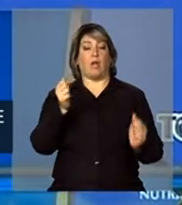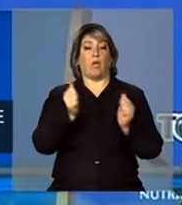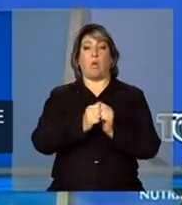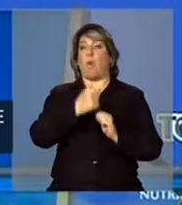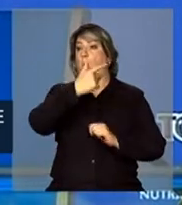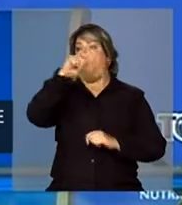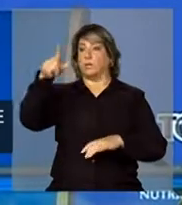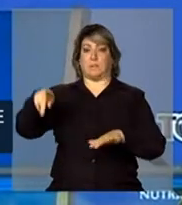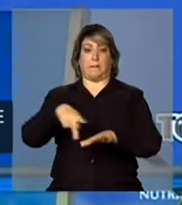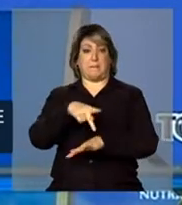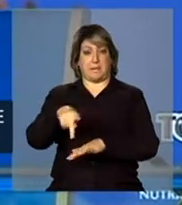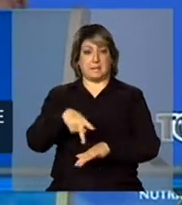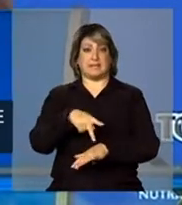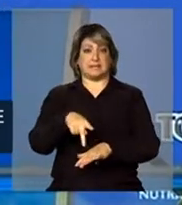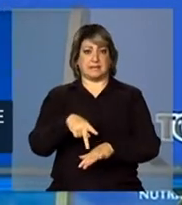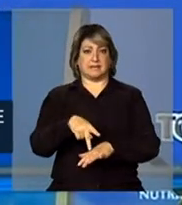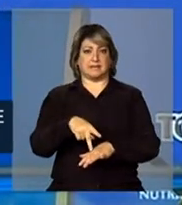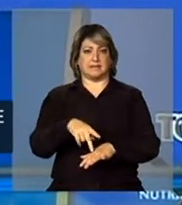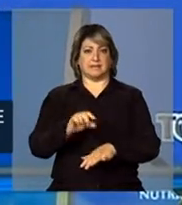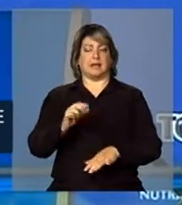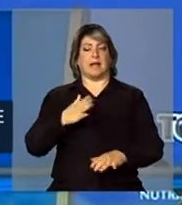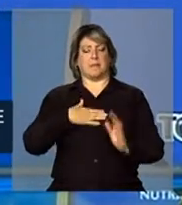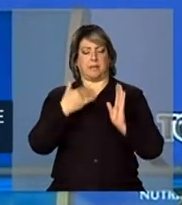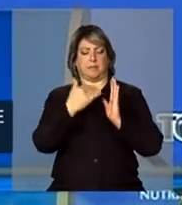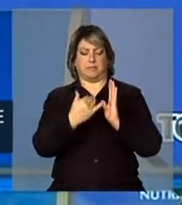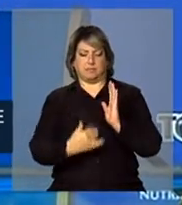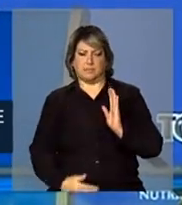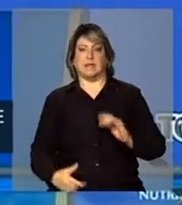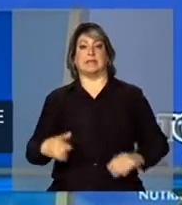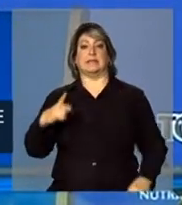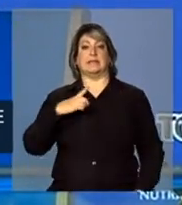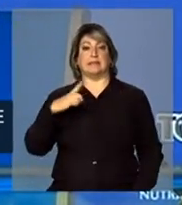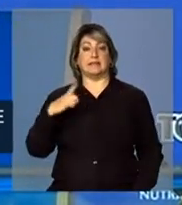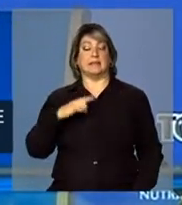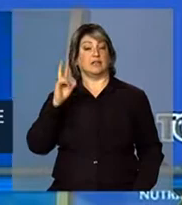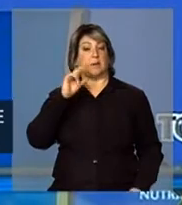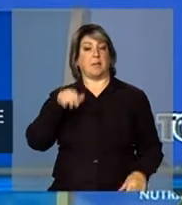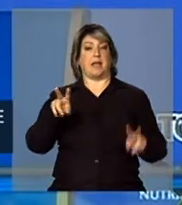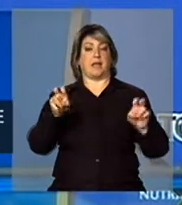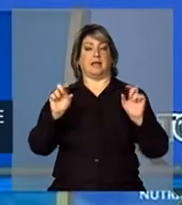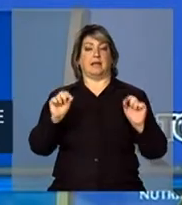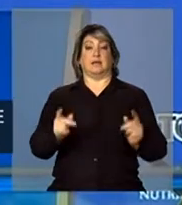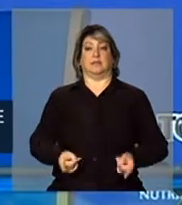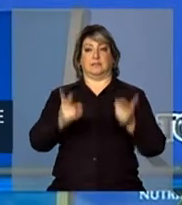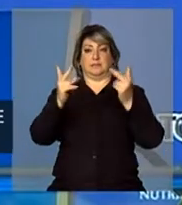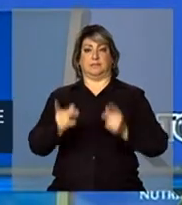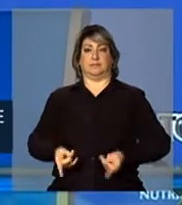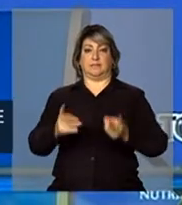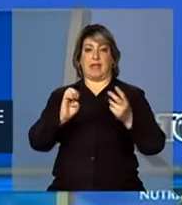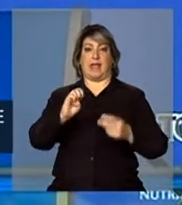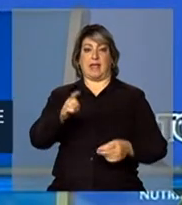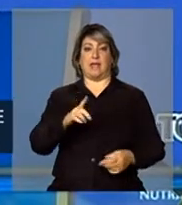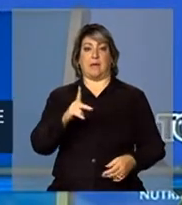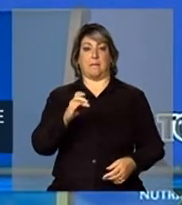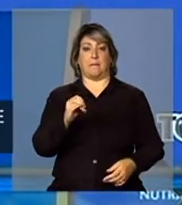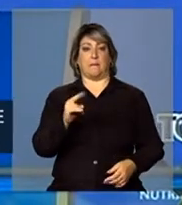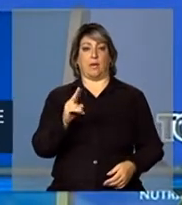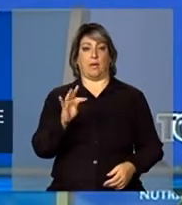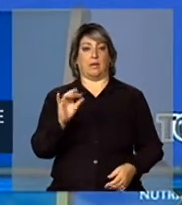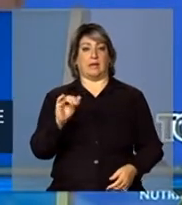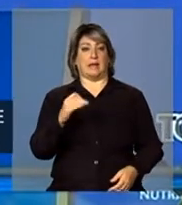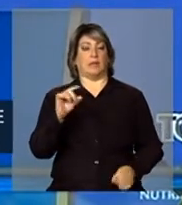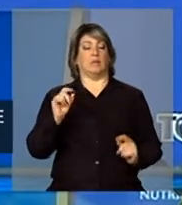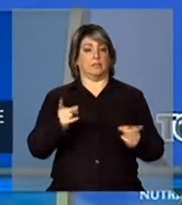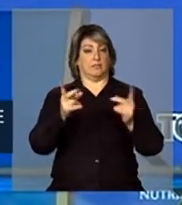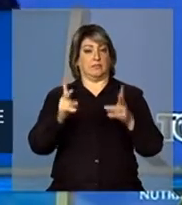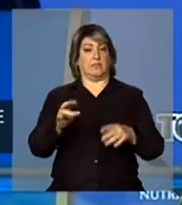países. E na minha pauta tem a exportação de carne bovina,